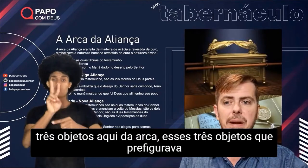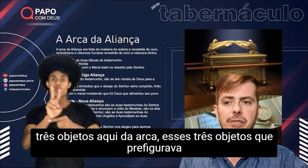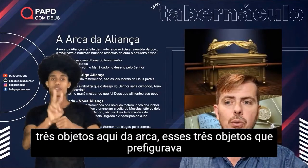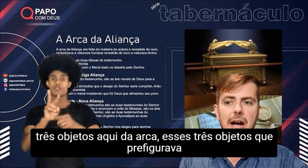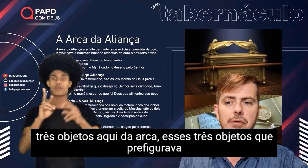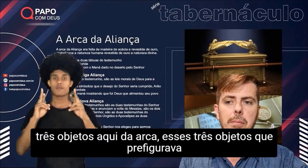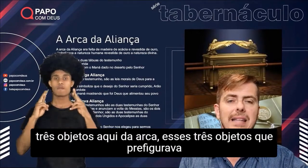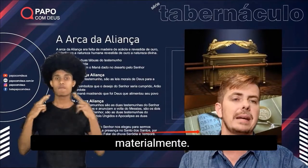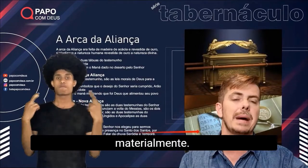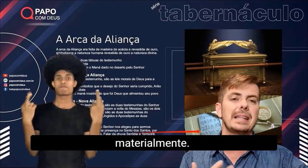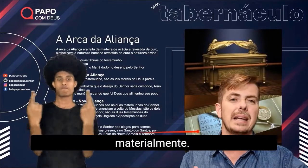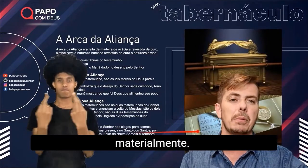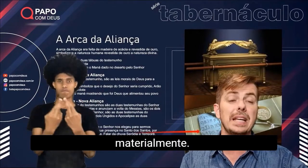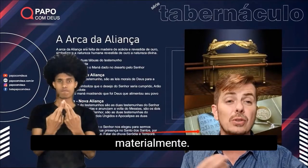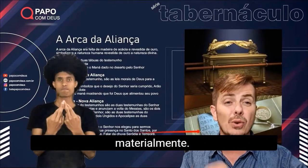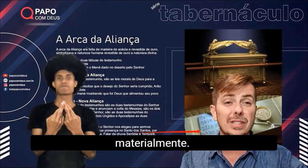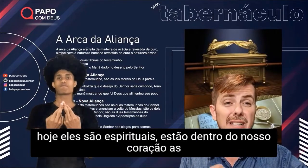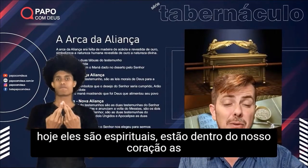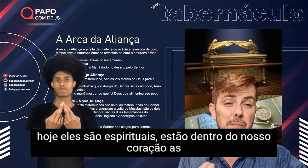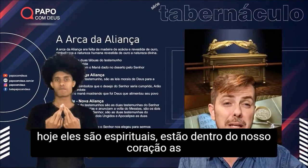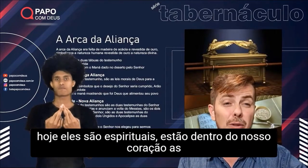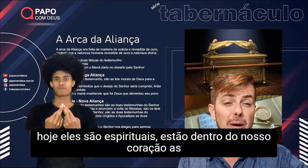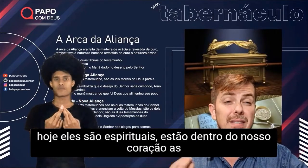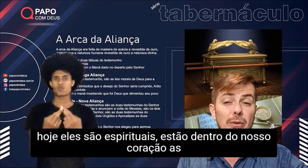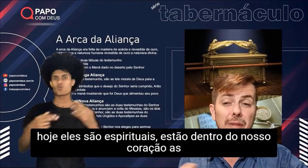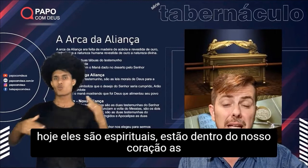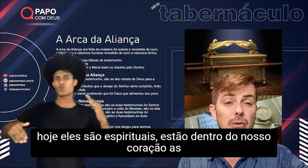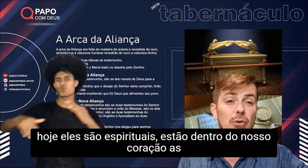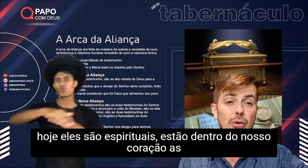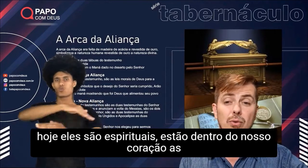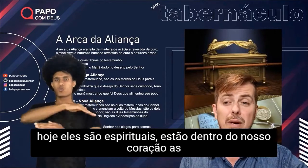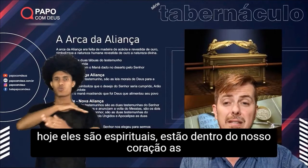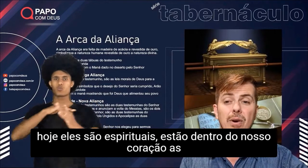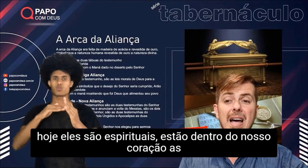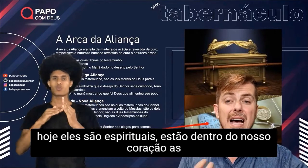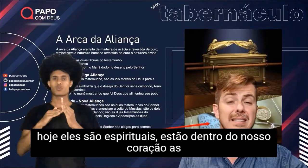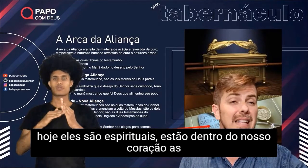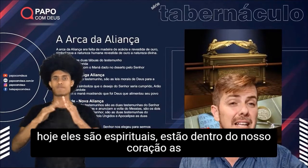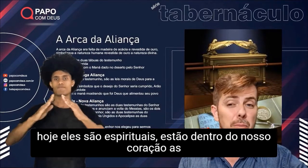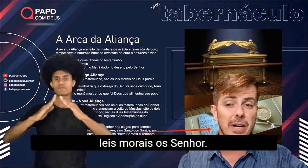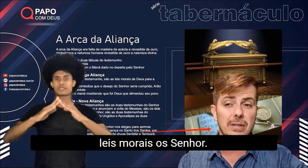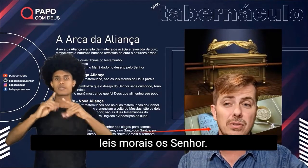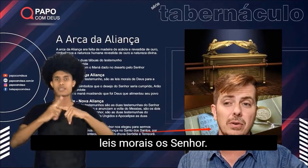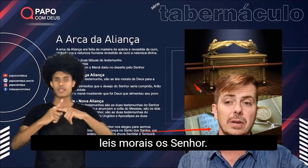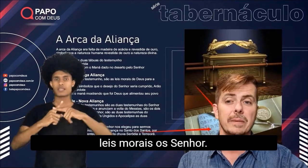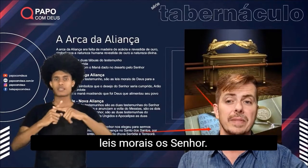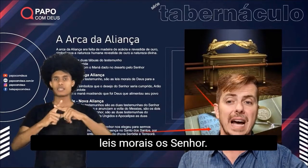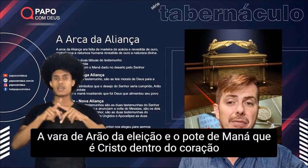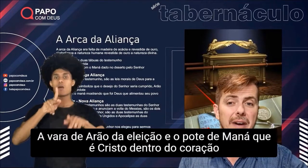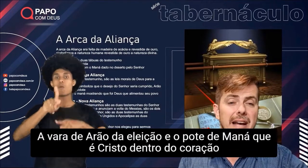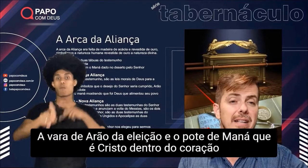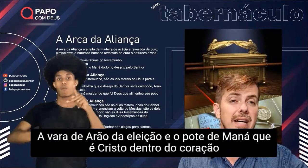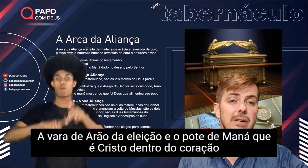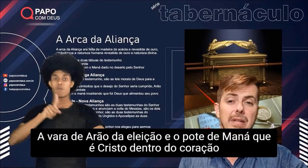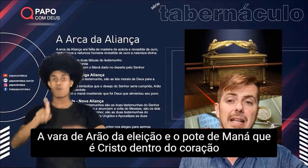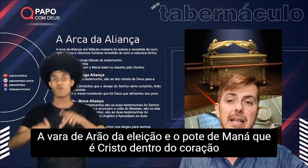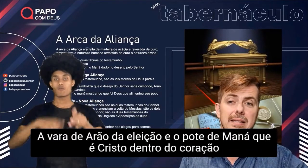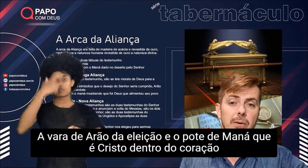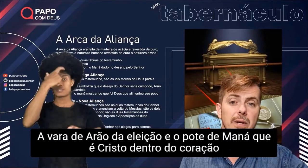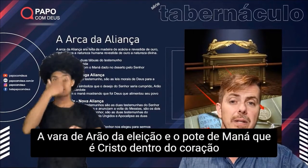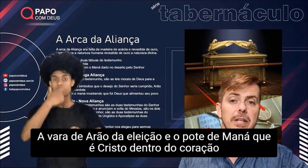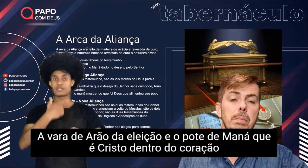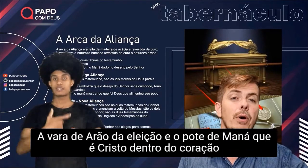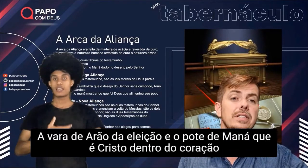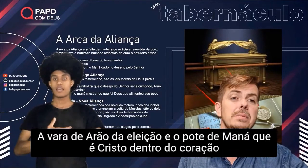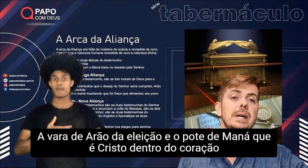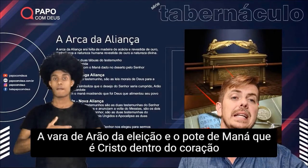objetos que prefiguravam materialmente, hoje eles são espirituais, estão dentro do nosso coração. As leis morais do Senhor, a vara de Arão da